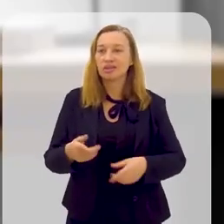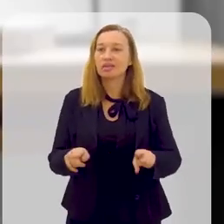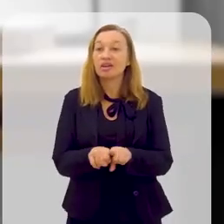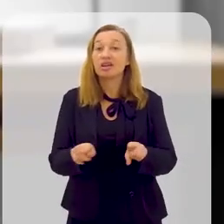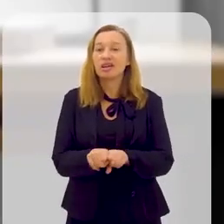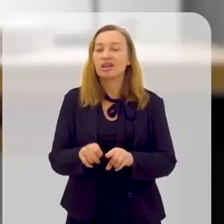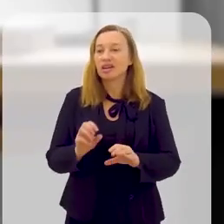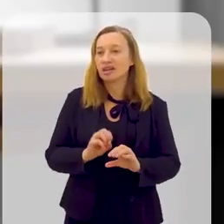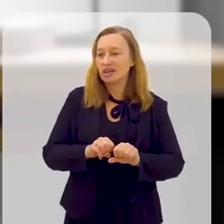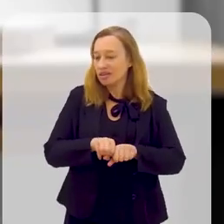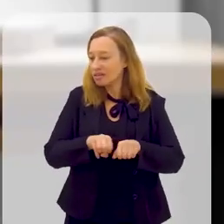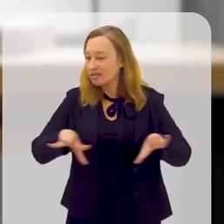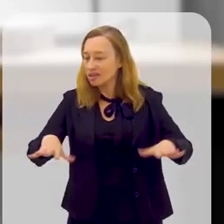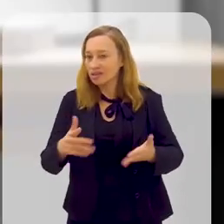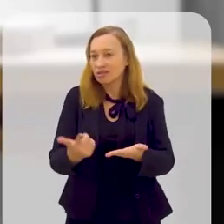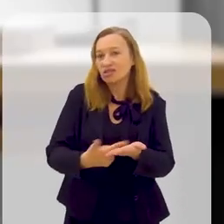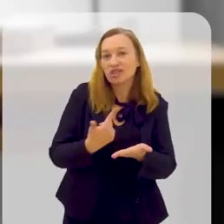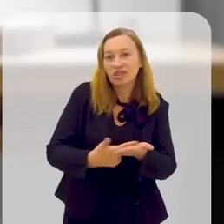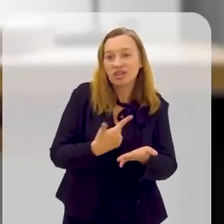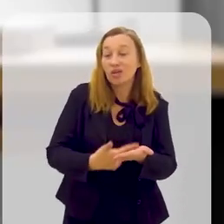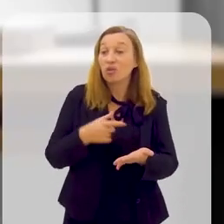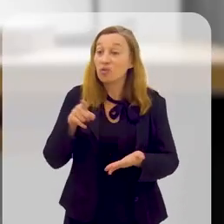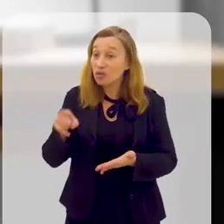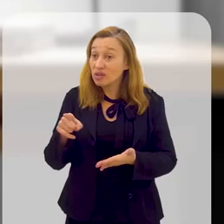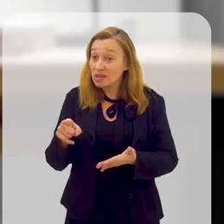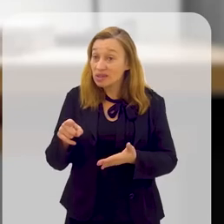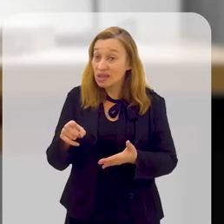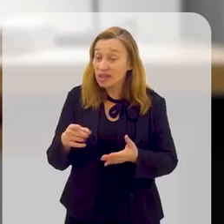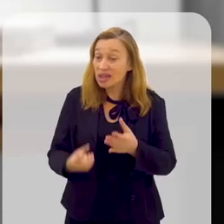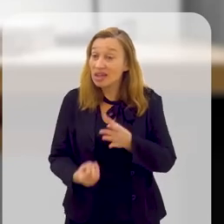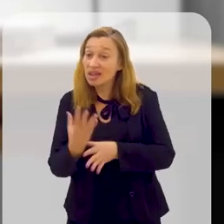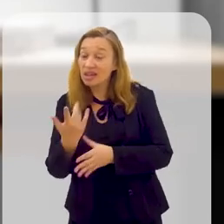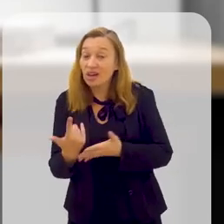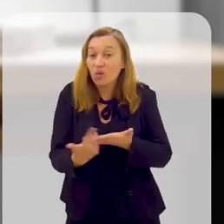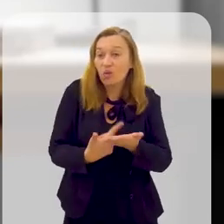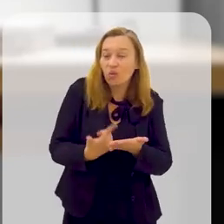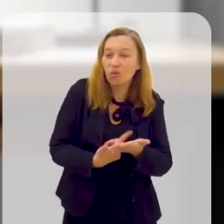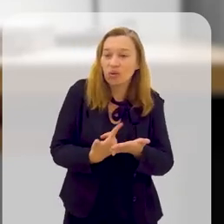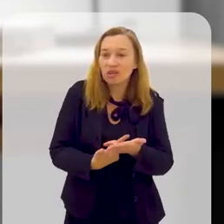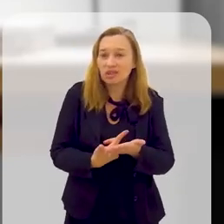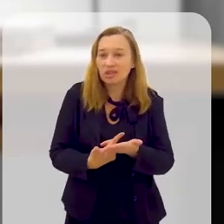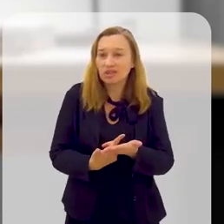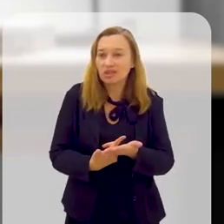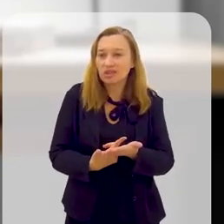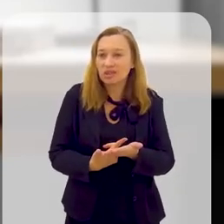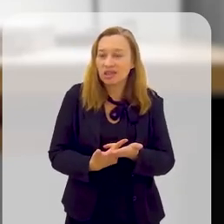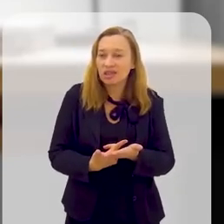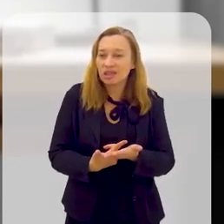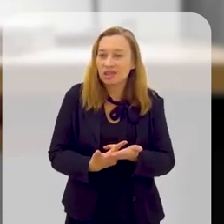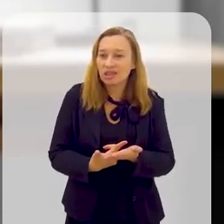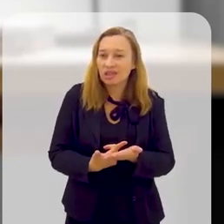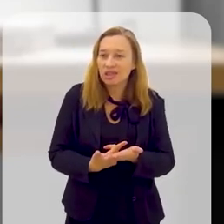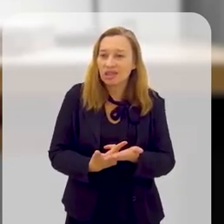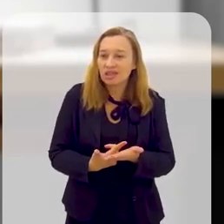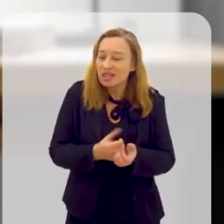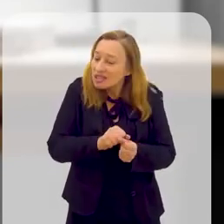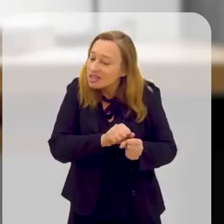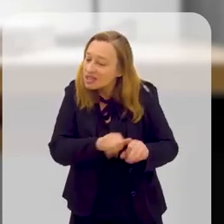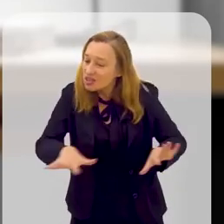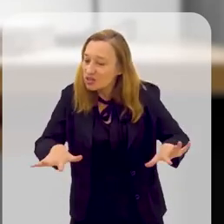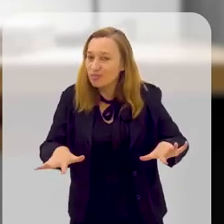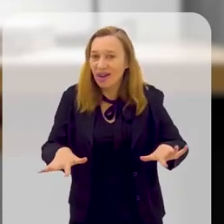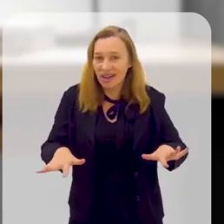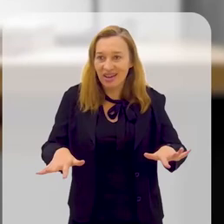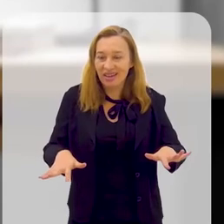parceira também por exemplo a publicação de livros porque quando você publica um livro ele toma corpo ali e